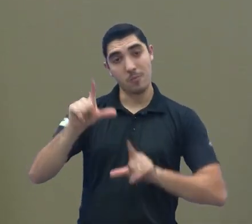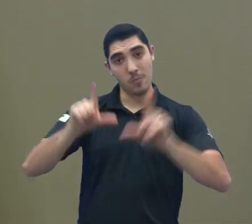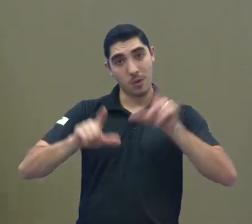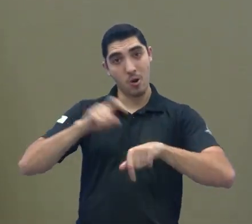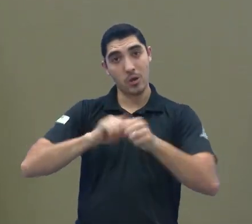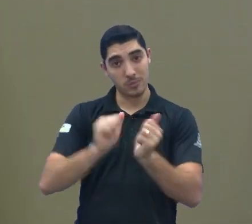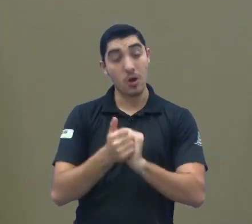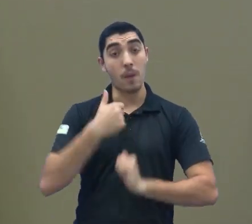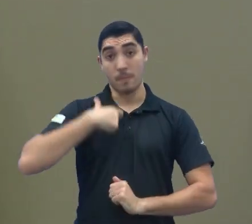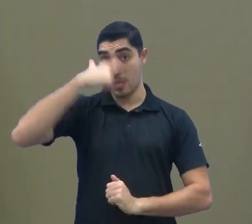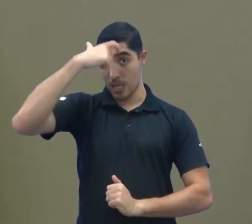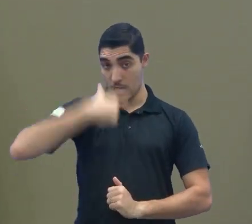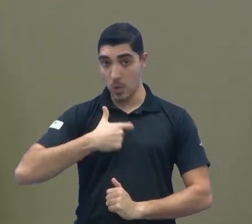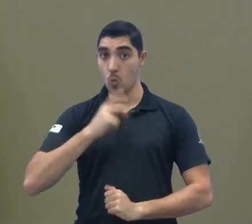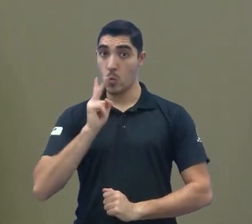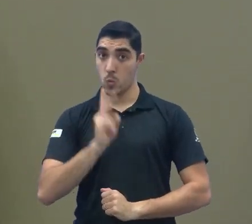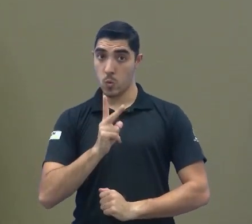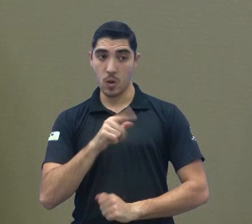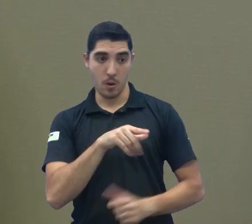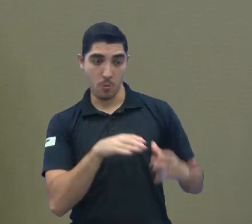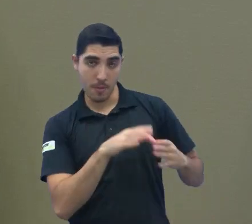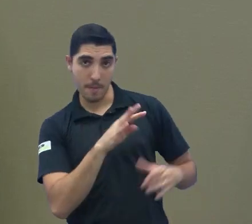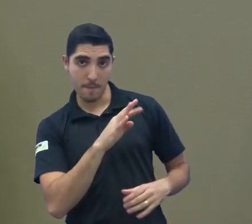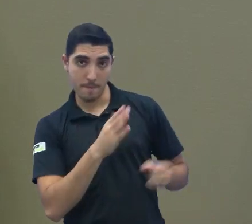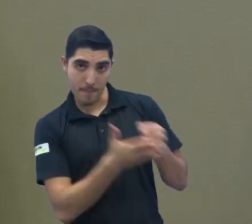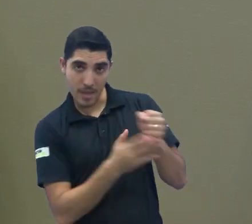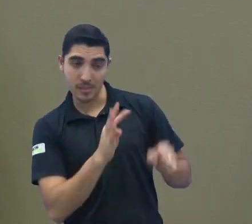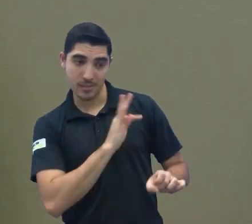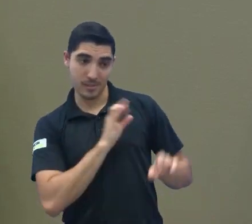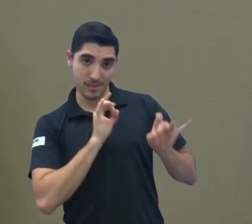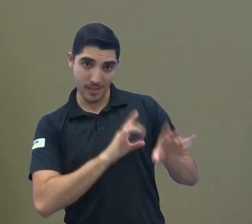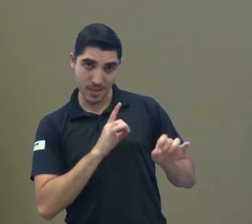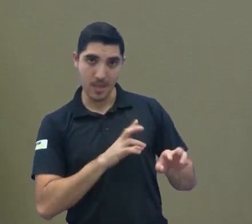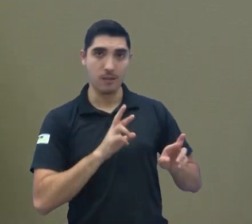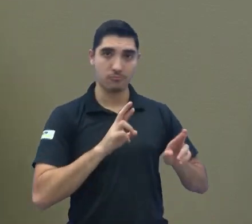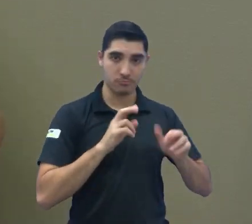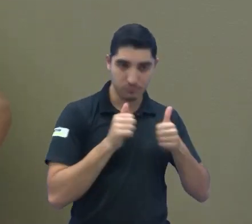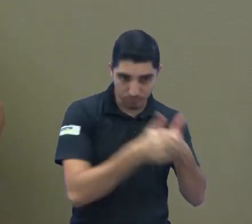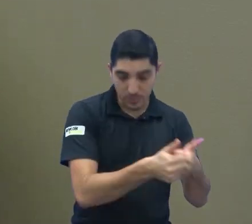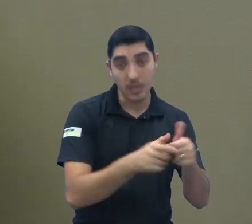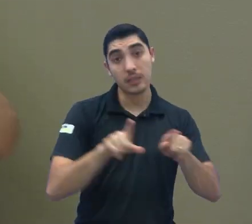técnica. No adulto, vamos fazer esse trabalho de gestão e tenho certeza que vai